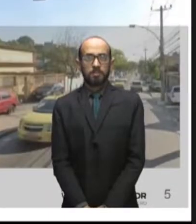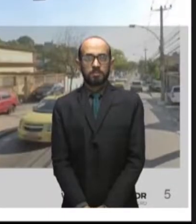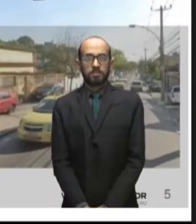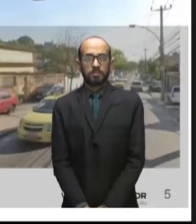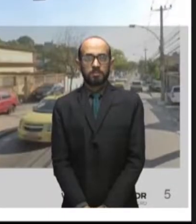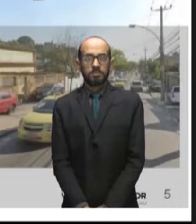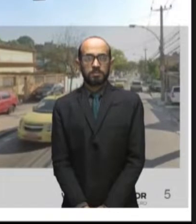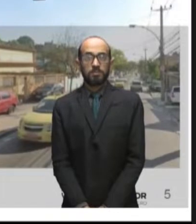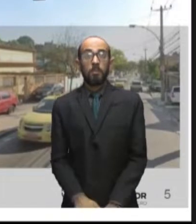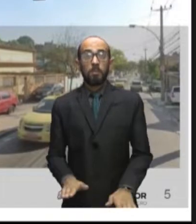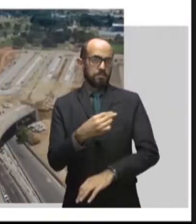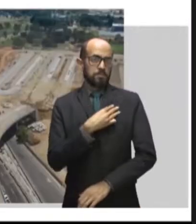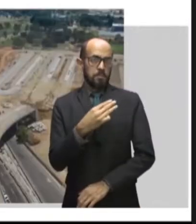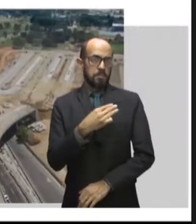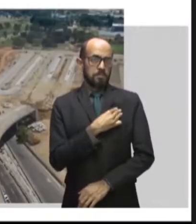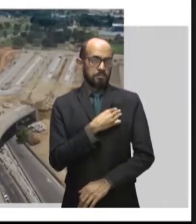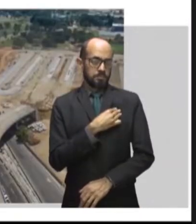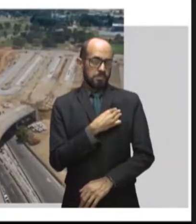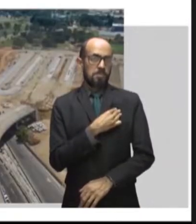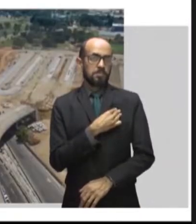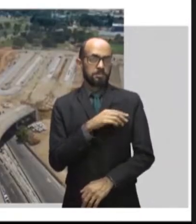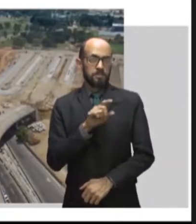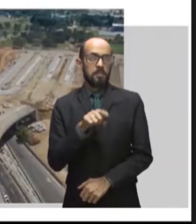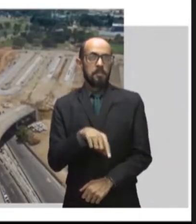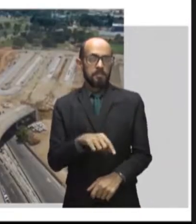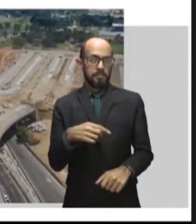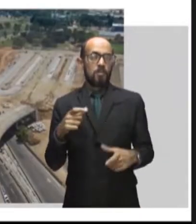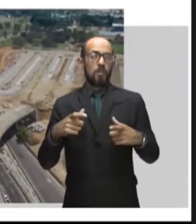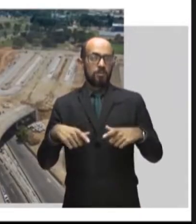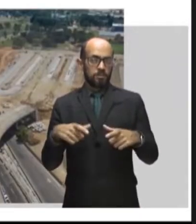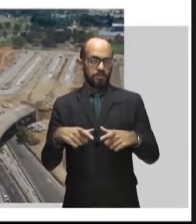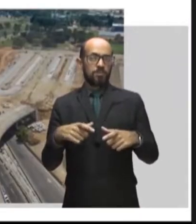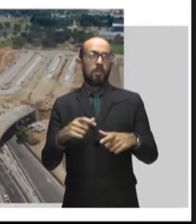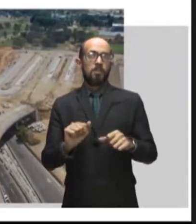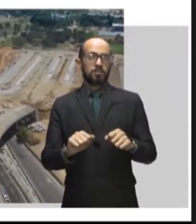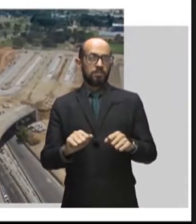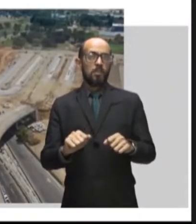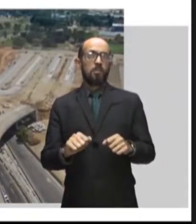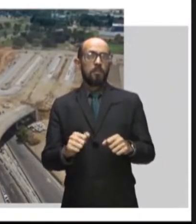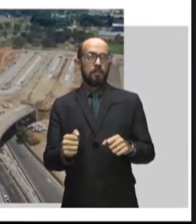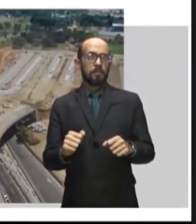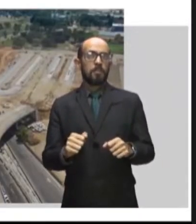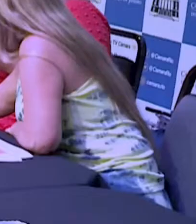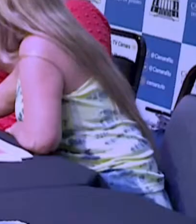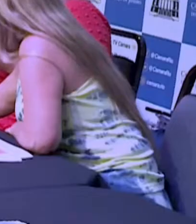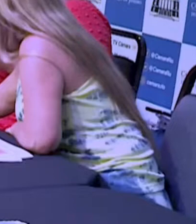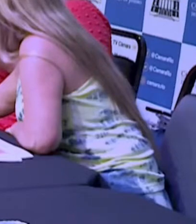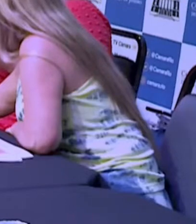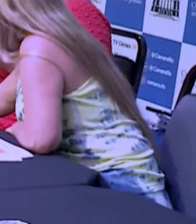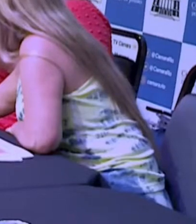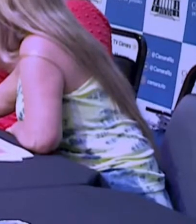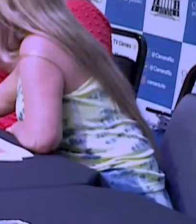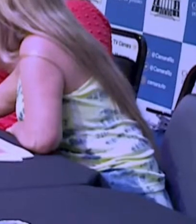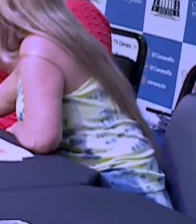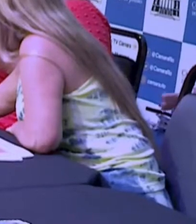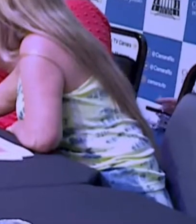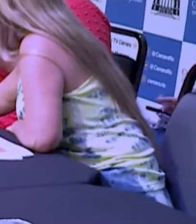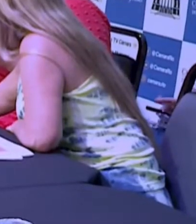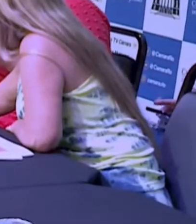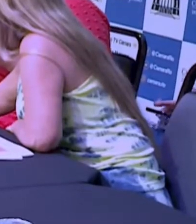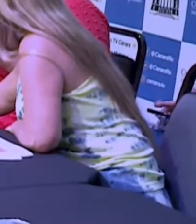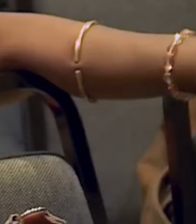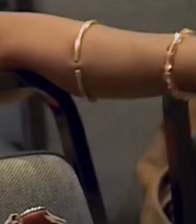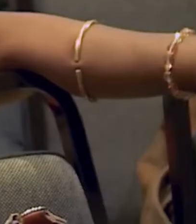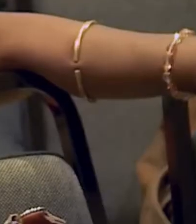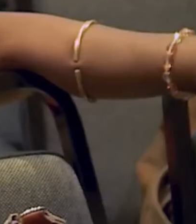que a região recebeu investimentos importantes, como o corredor da Transcarioca e o Parque de Madureira. Ele explicou o índice de